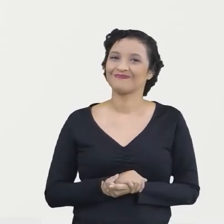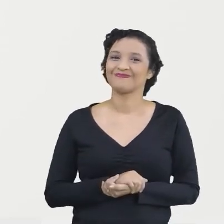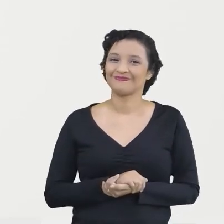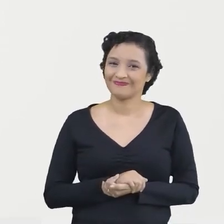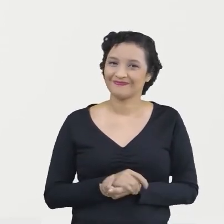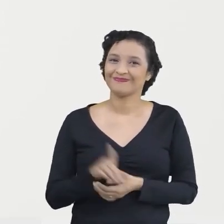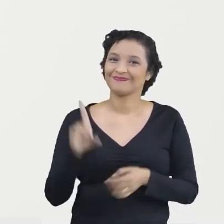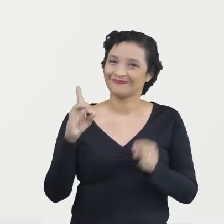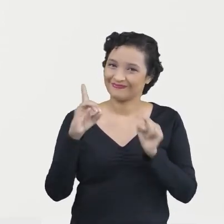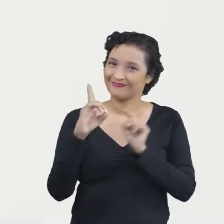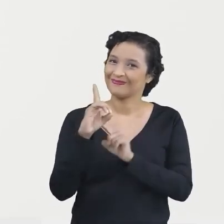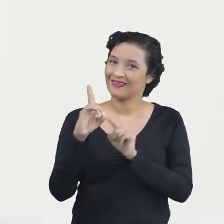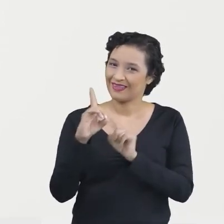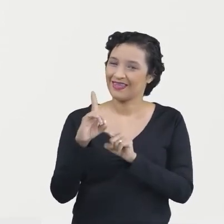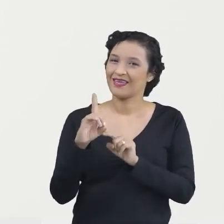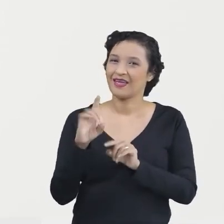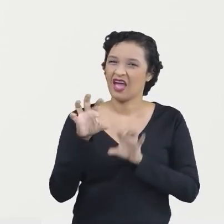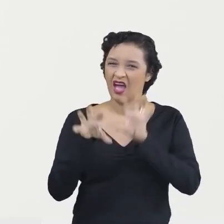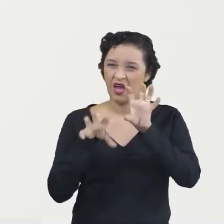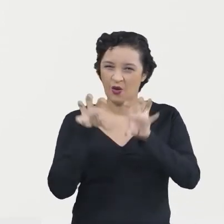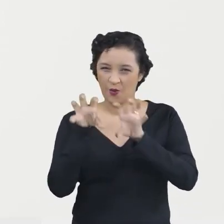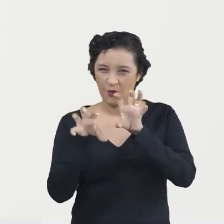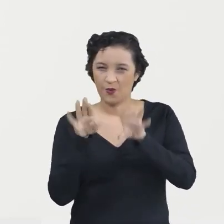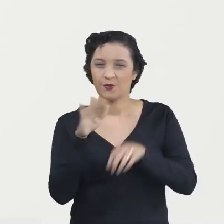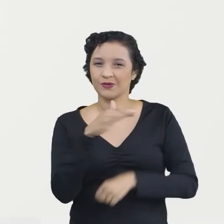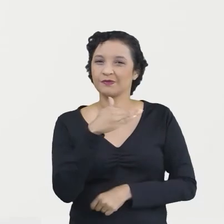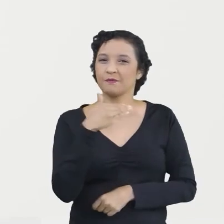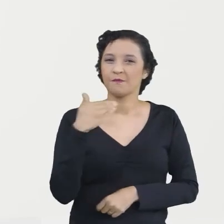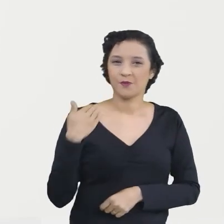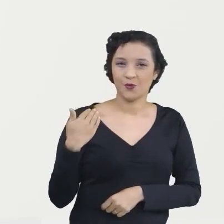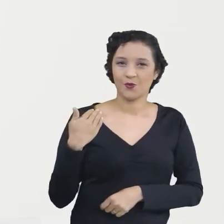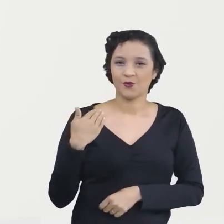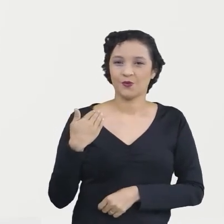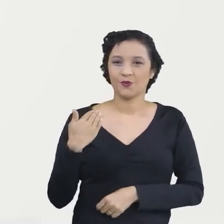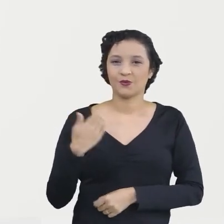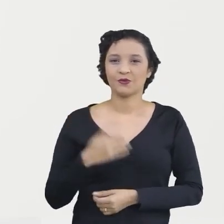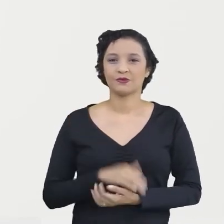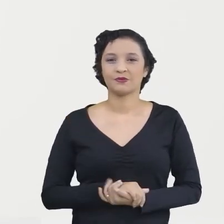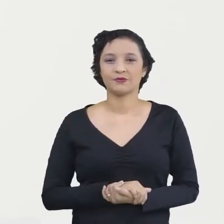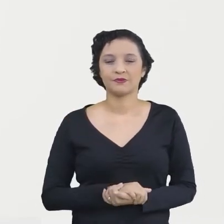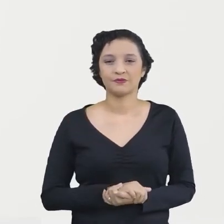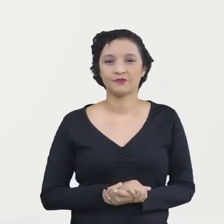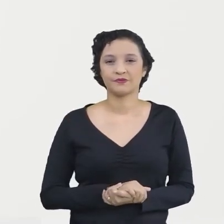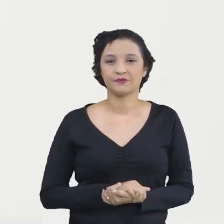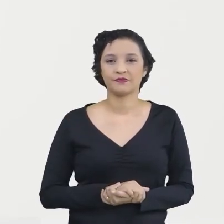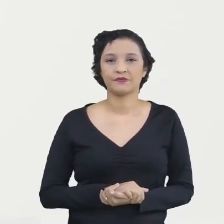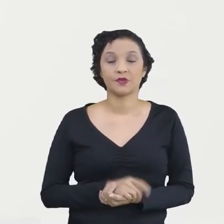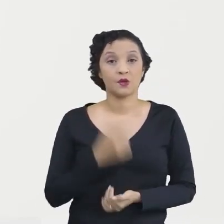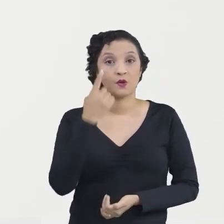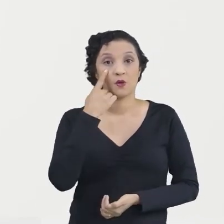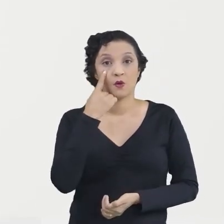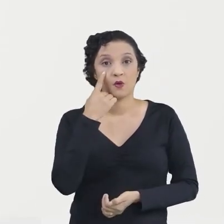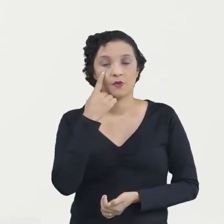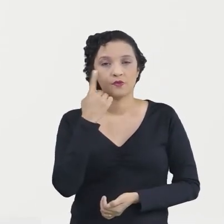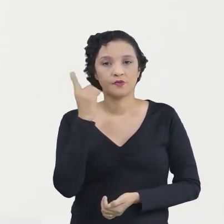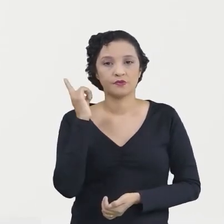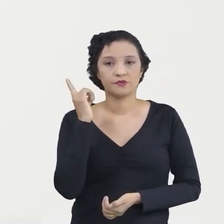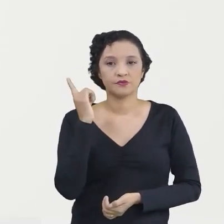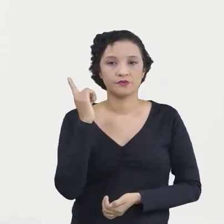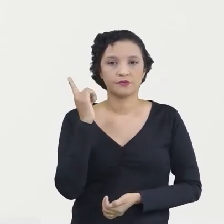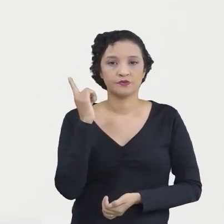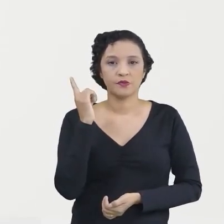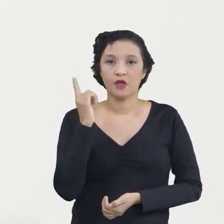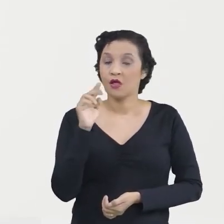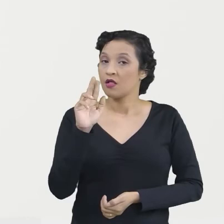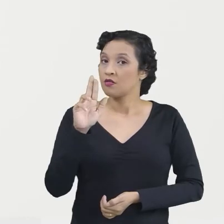A onça morre. Eu vou voltar um pouquinho só para a gente voltar no... Ó. E não vai mais